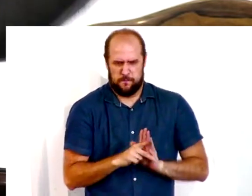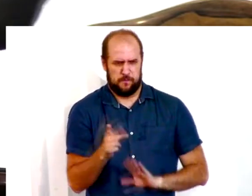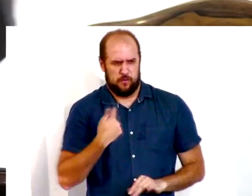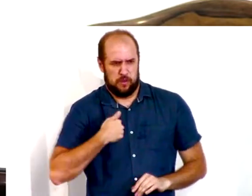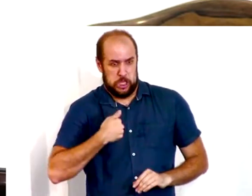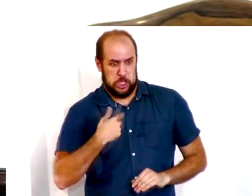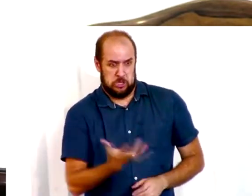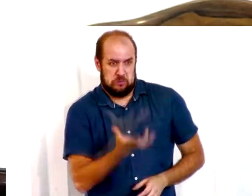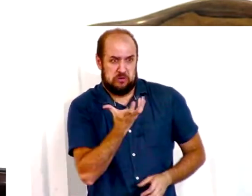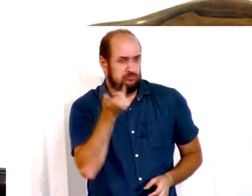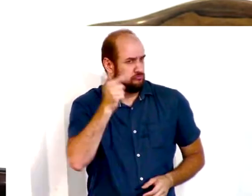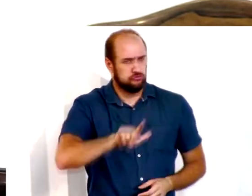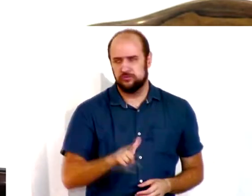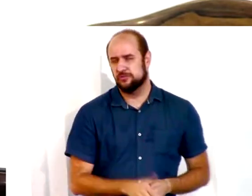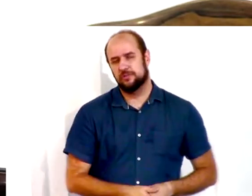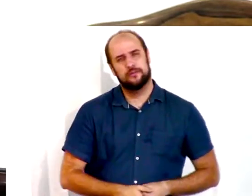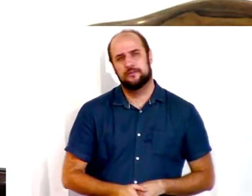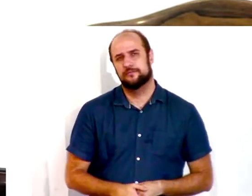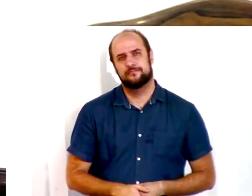proporciona, meu querido irmão.